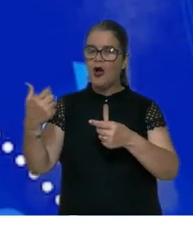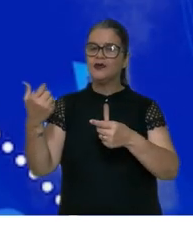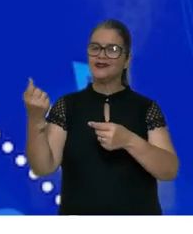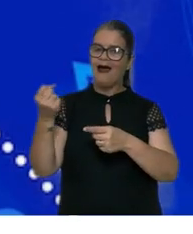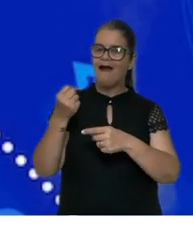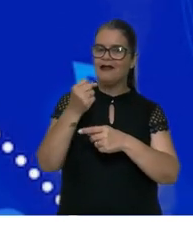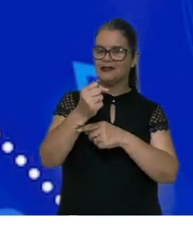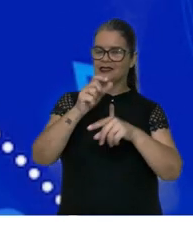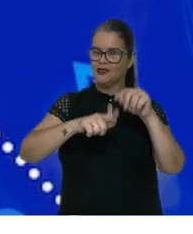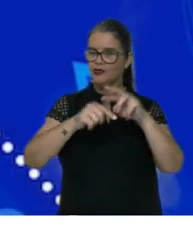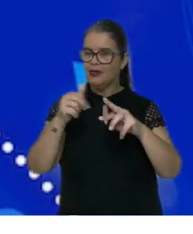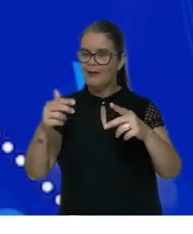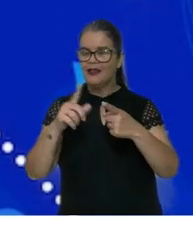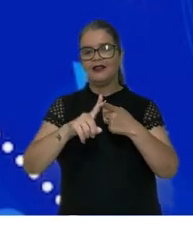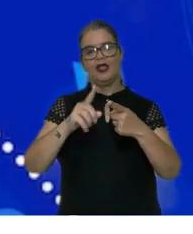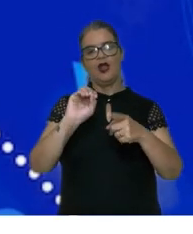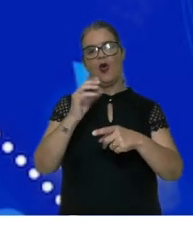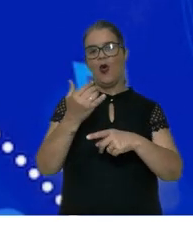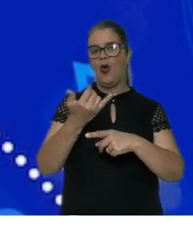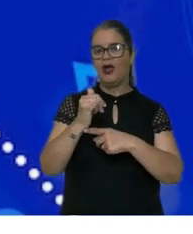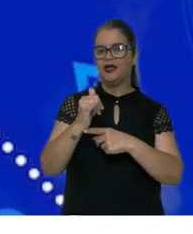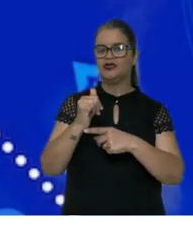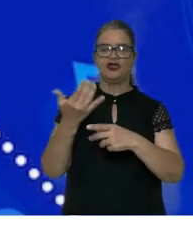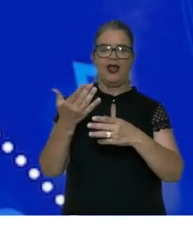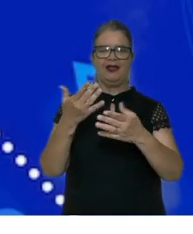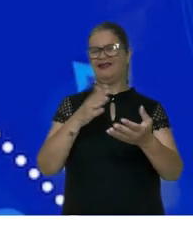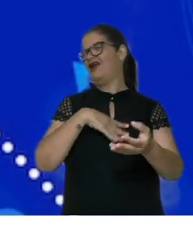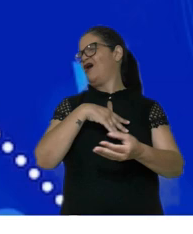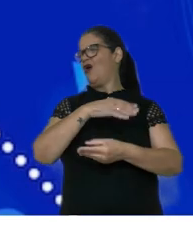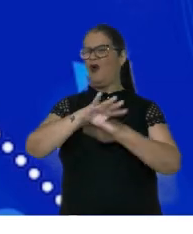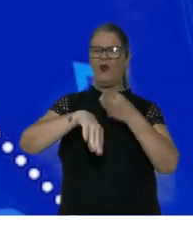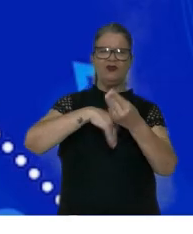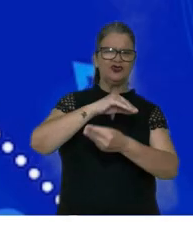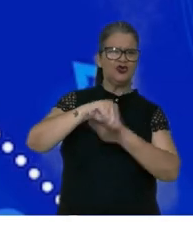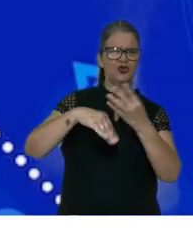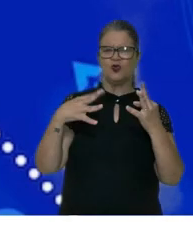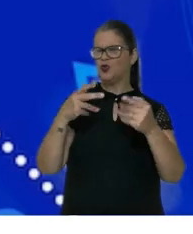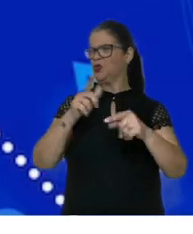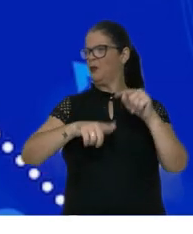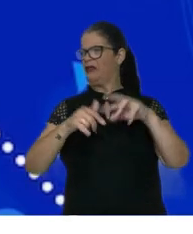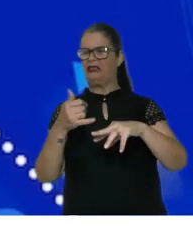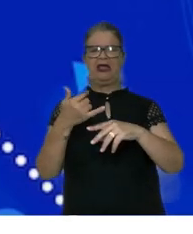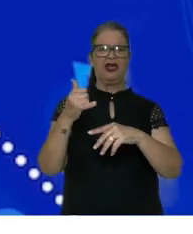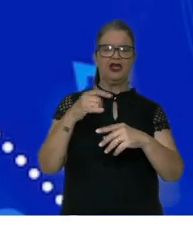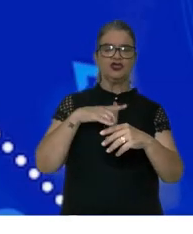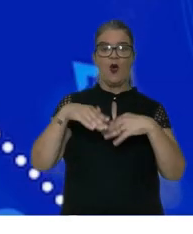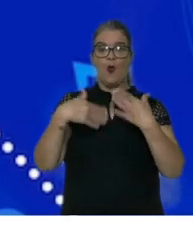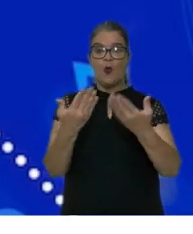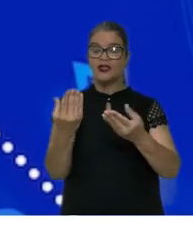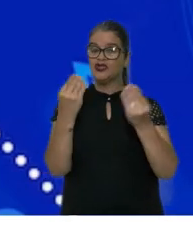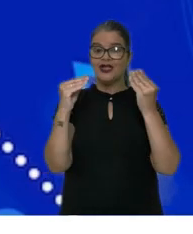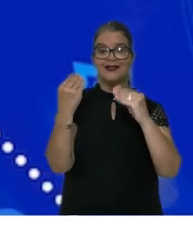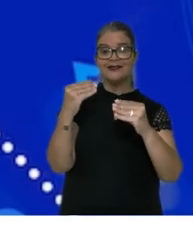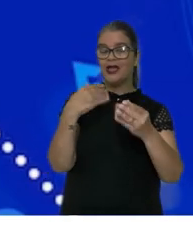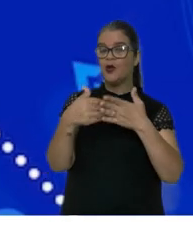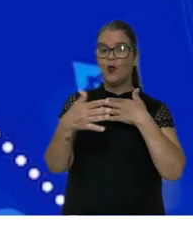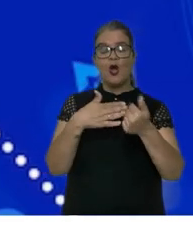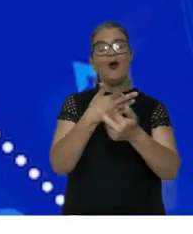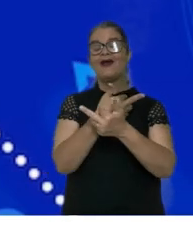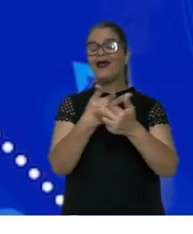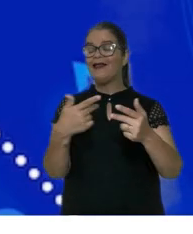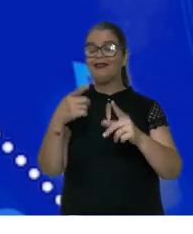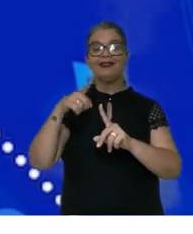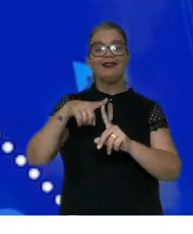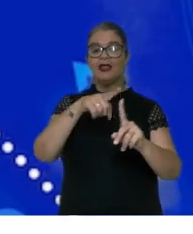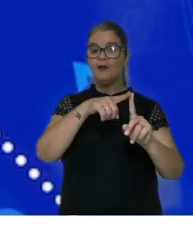de energia, e complicou tudo agora, matéria, energia, o que danado é isso? Quando a gente insere qualquer tipo de composto químico